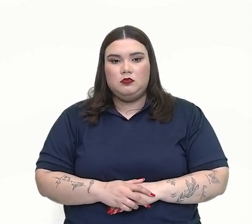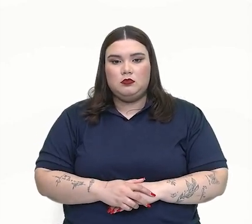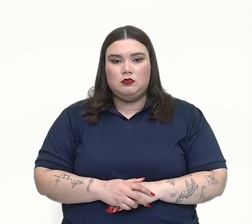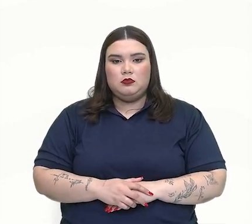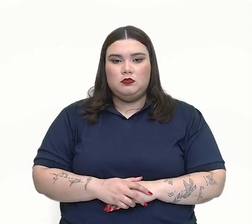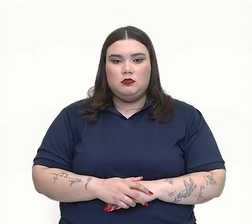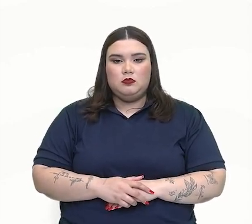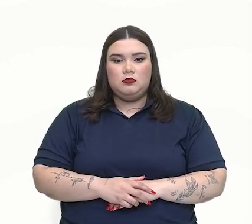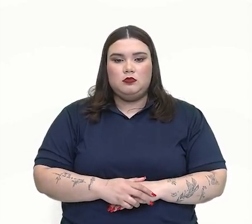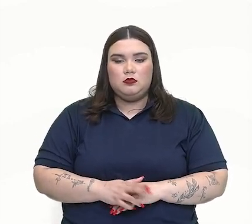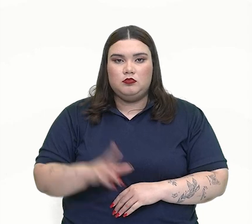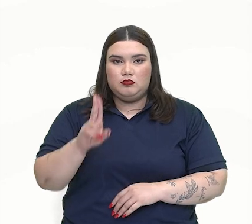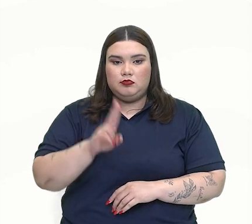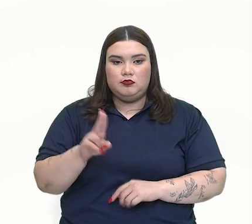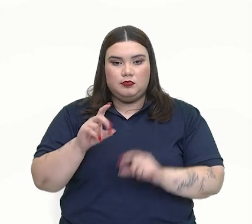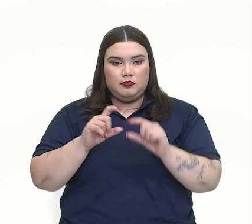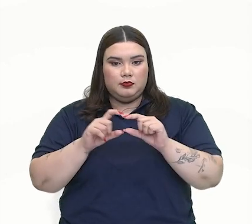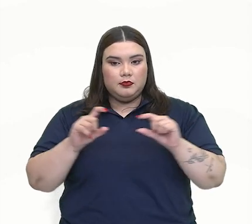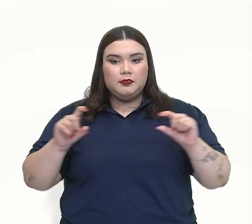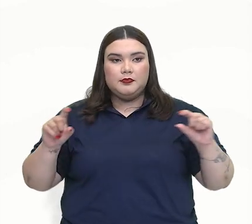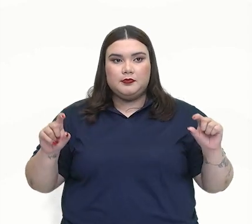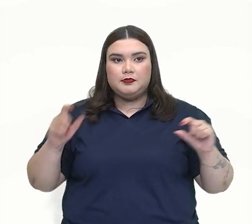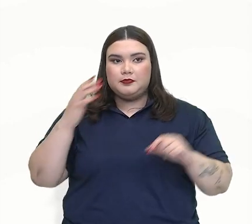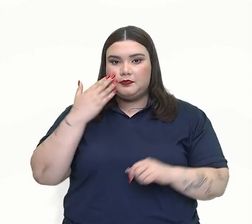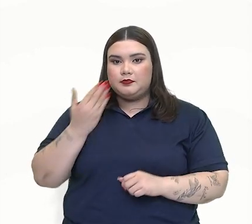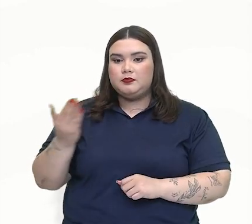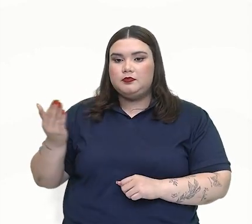Então vamos lá, 28 km